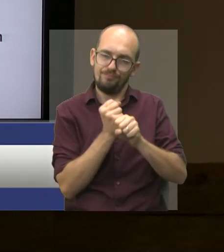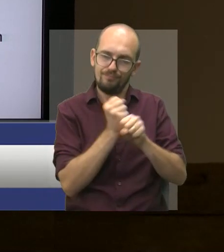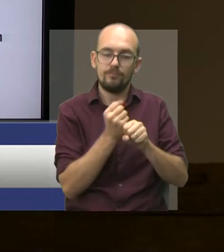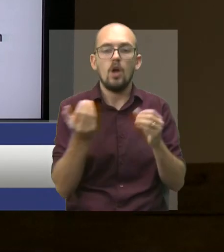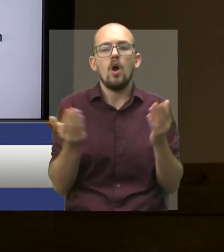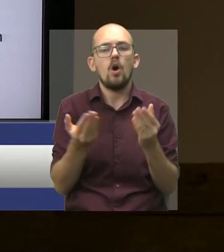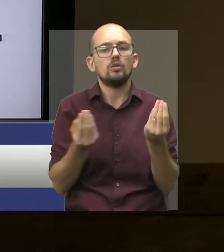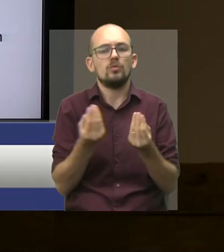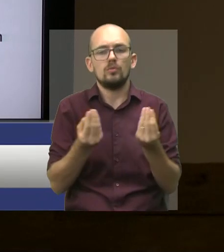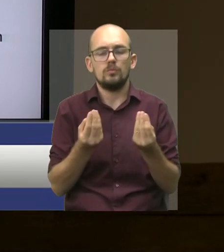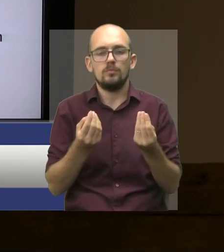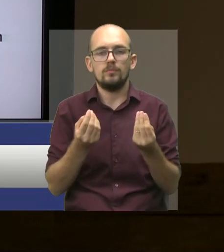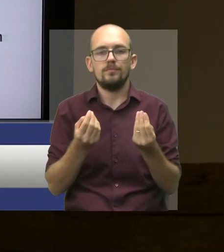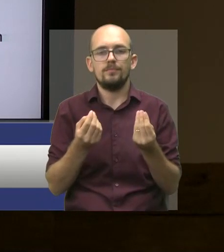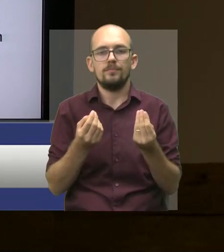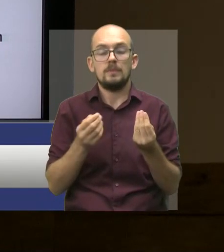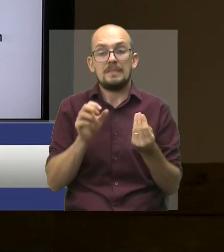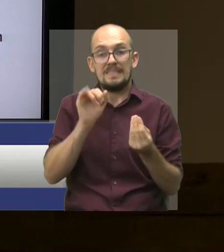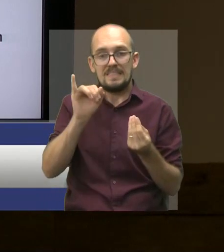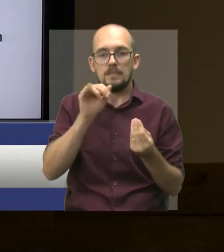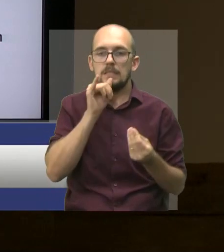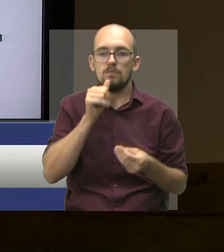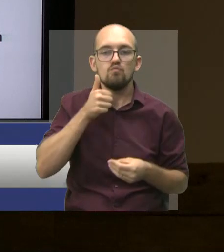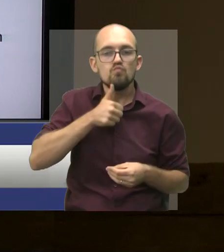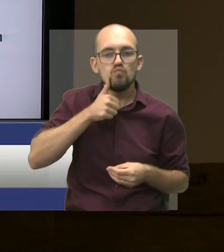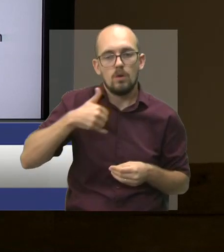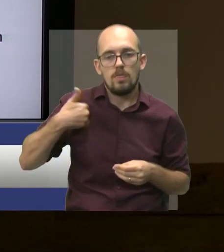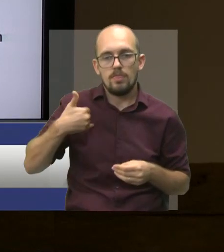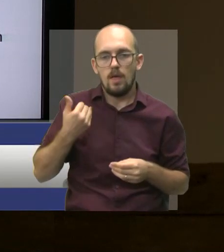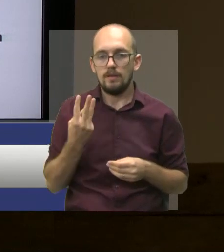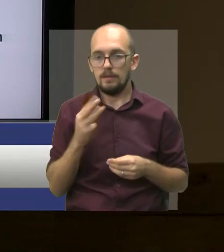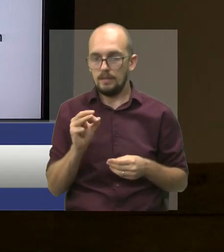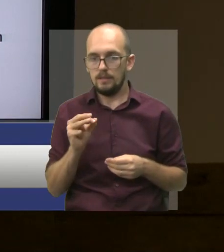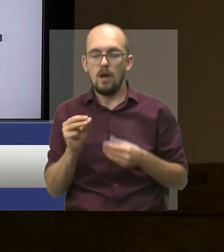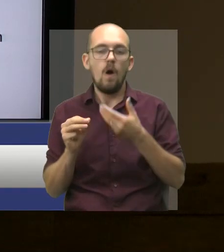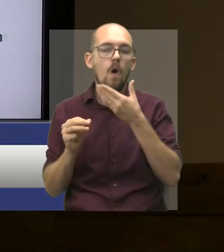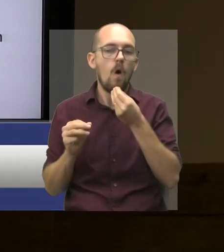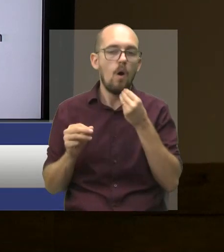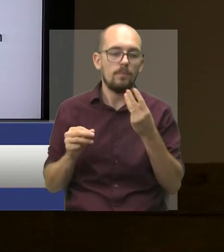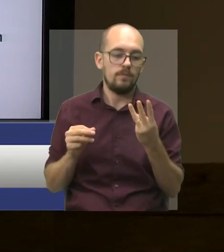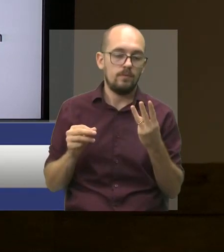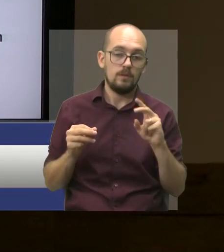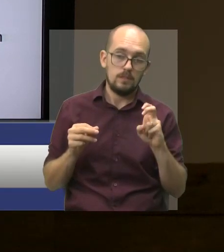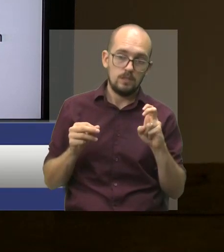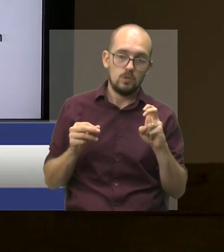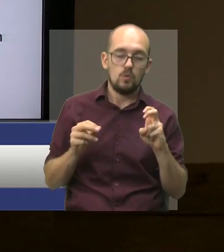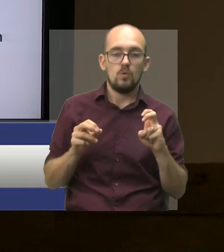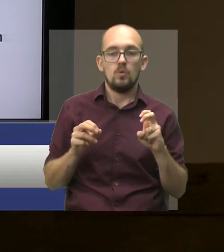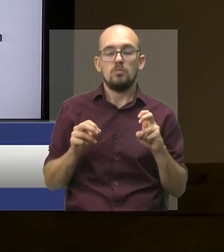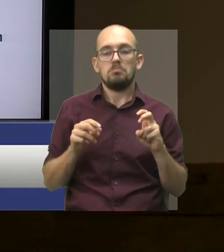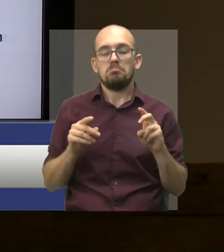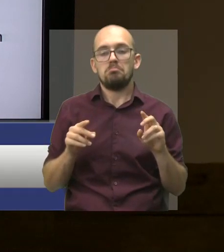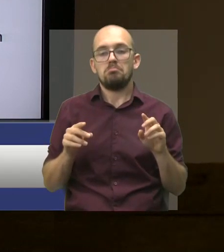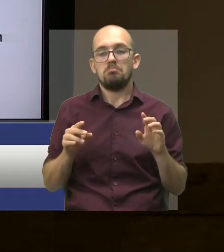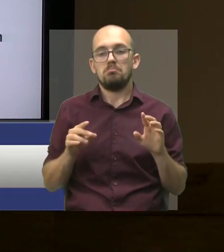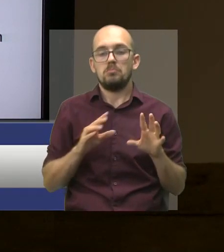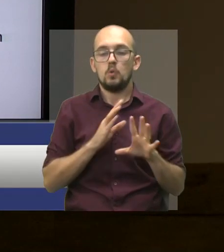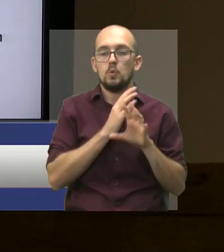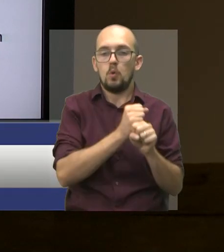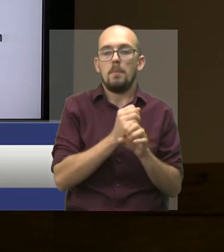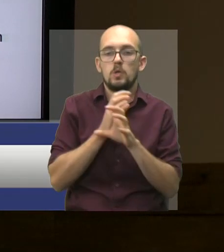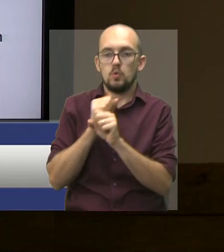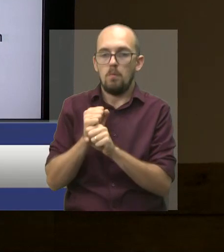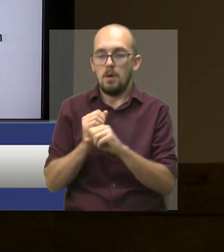previdenciário se apenas a mulher completar 30 anos e o homem 35, e na soma disso não atingir o número